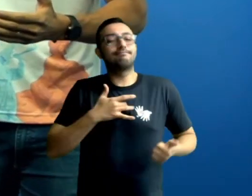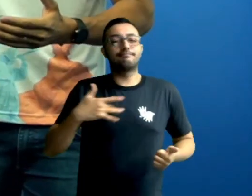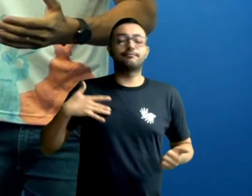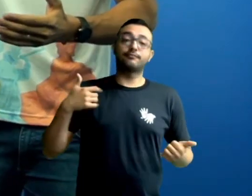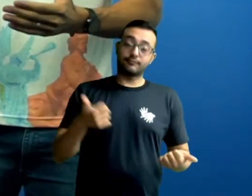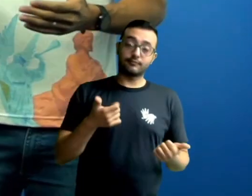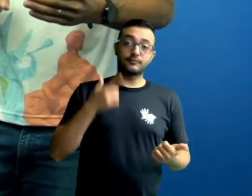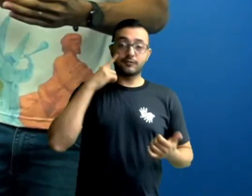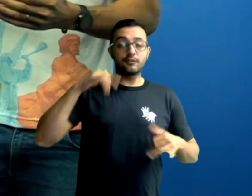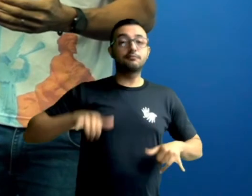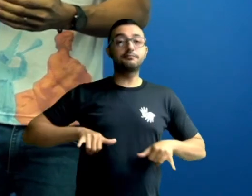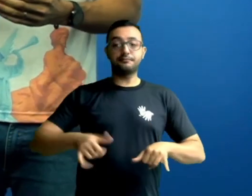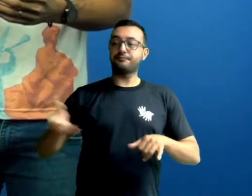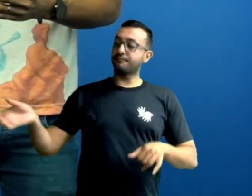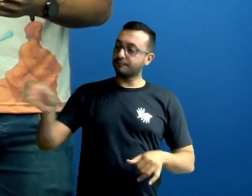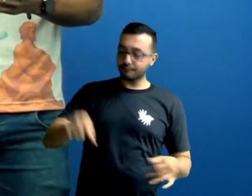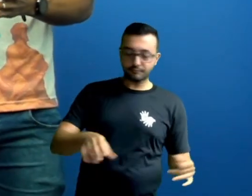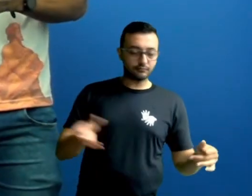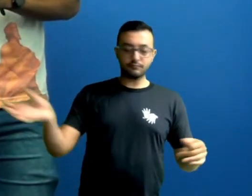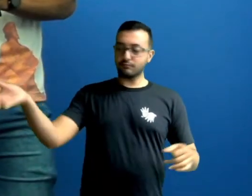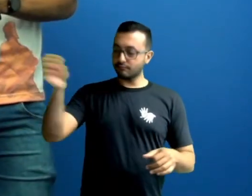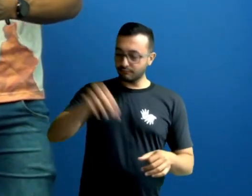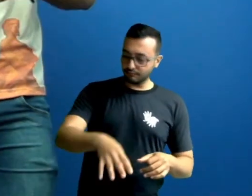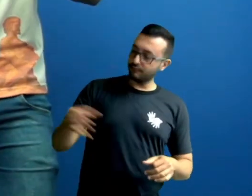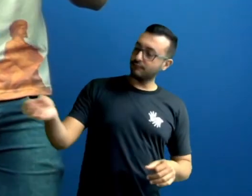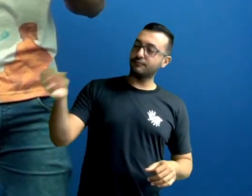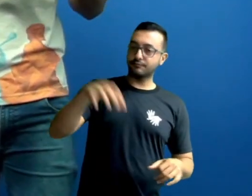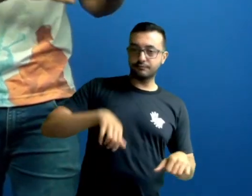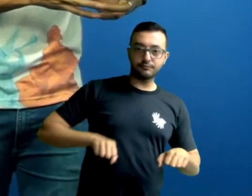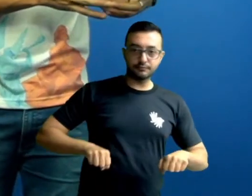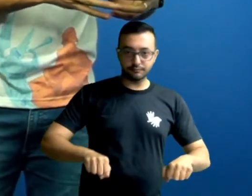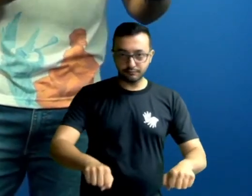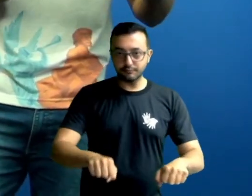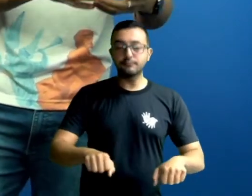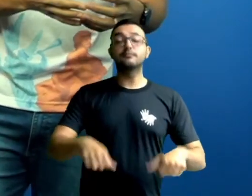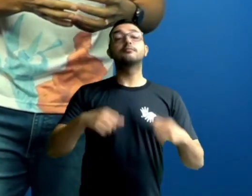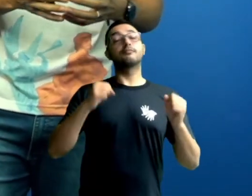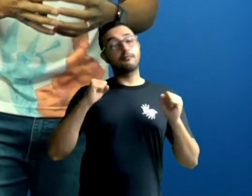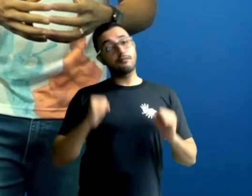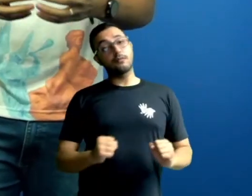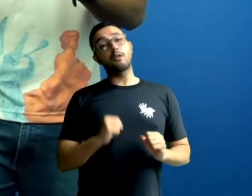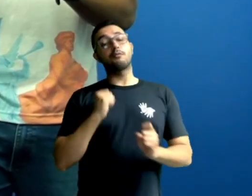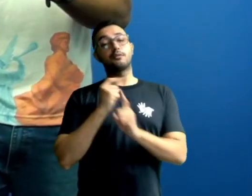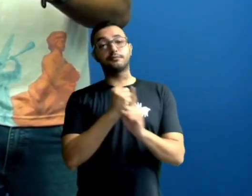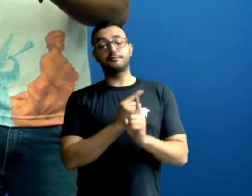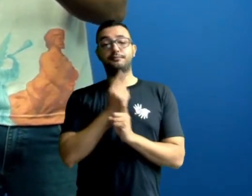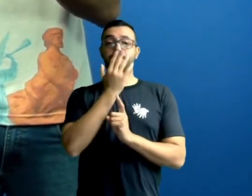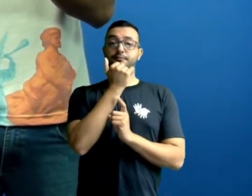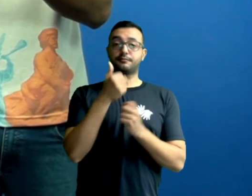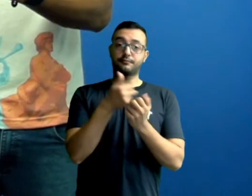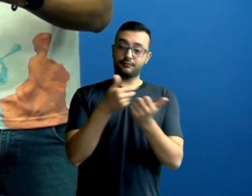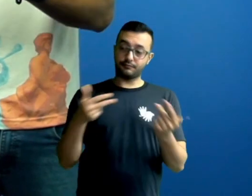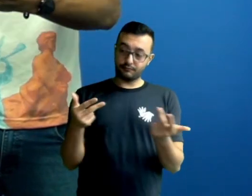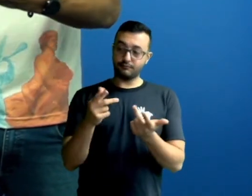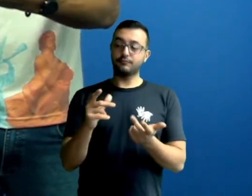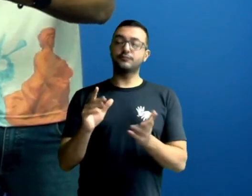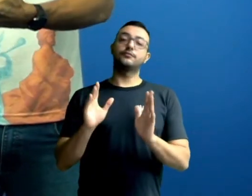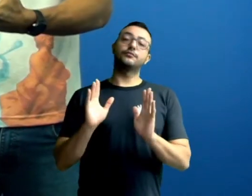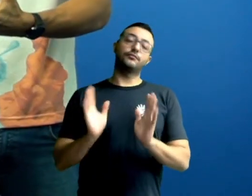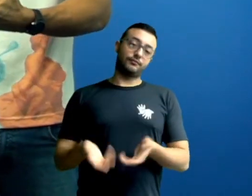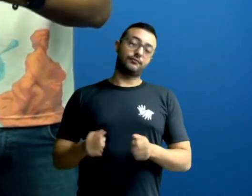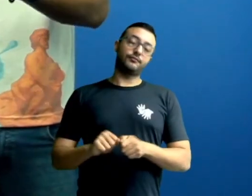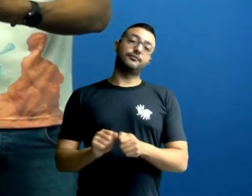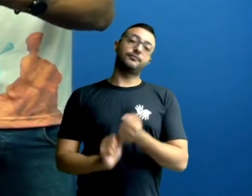do mercado, que você vai aí próximo da sua casa, daquela mercearia, a gente vai estar encontrando alimentos, né, que tiveram, para